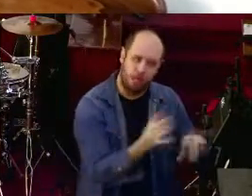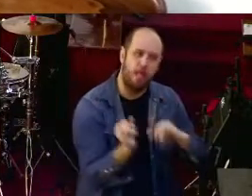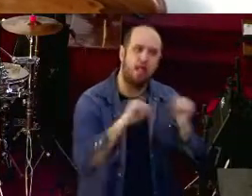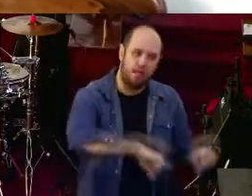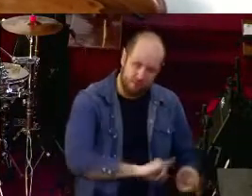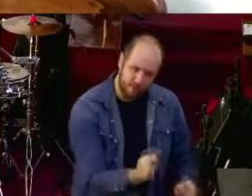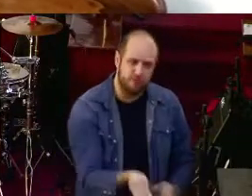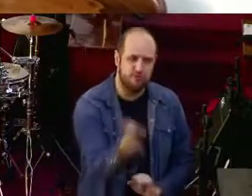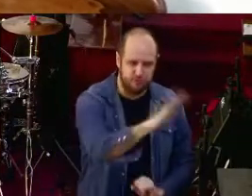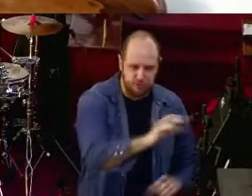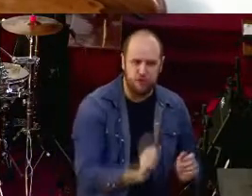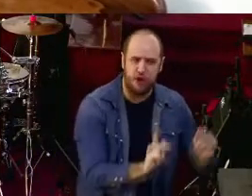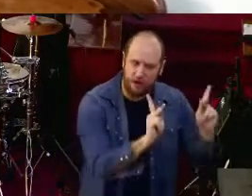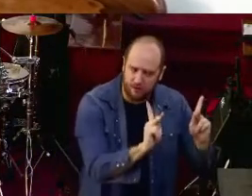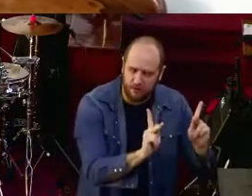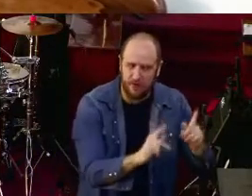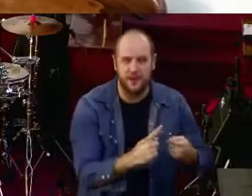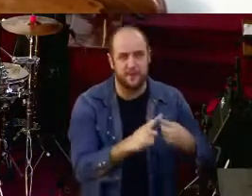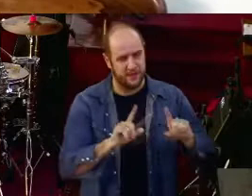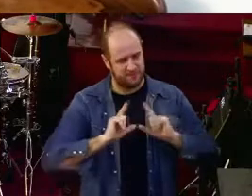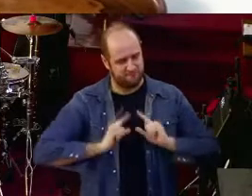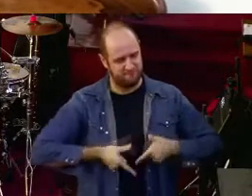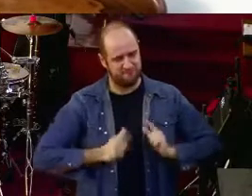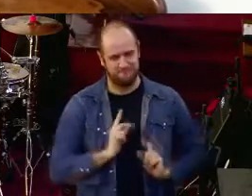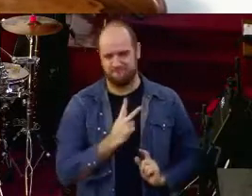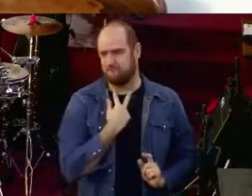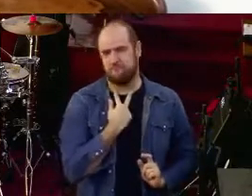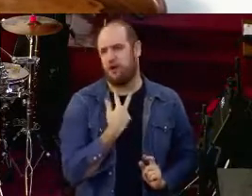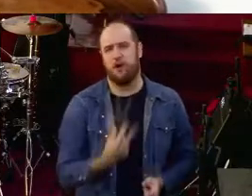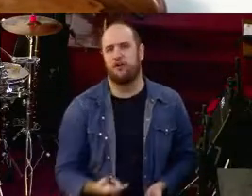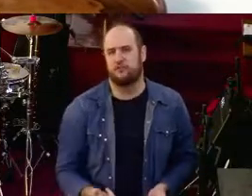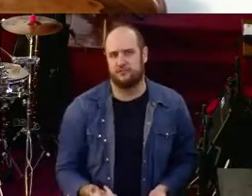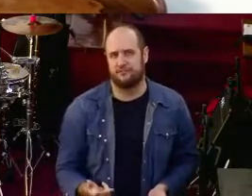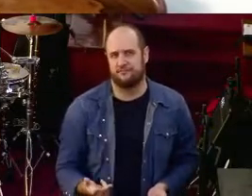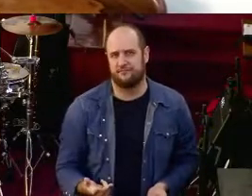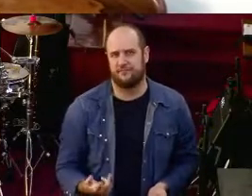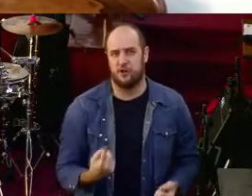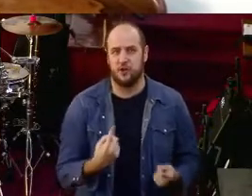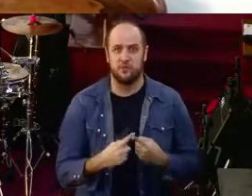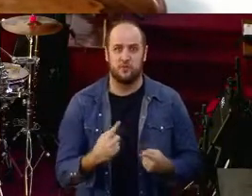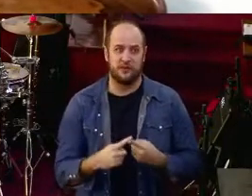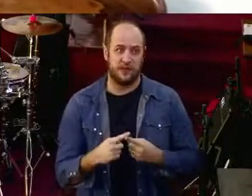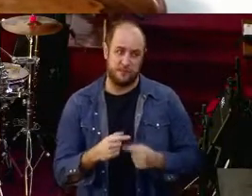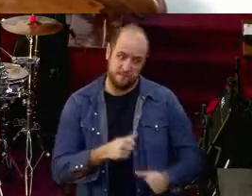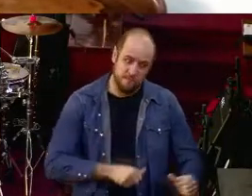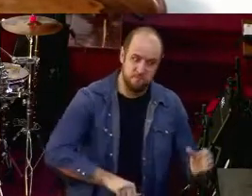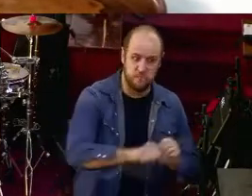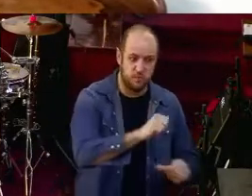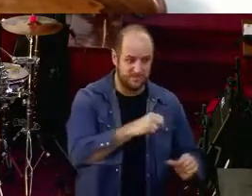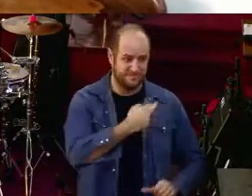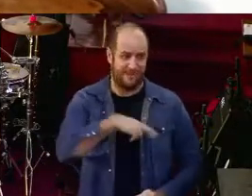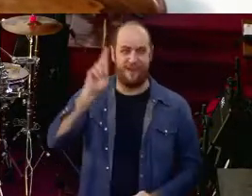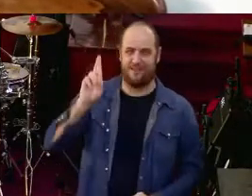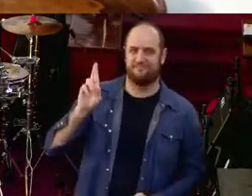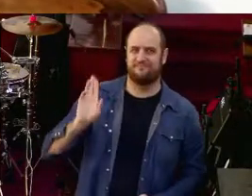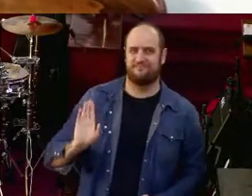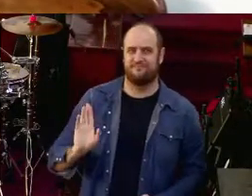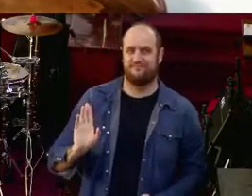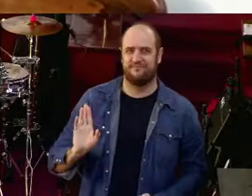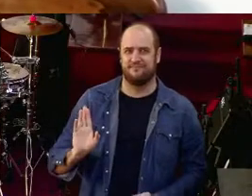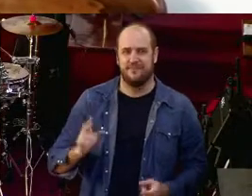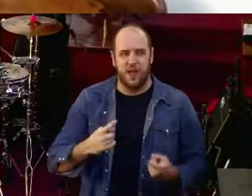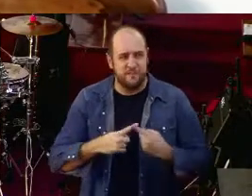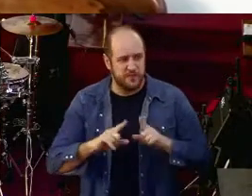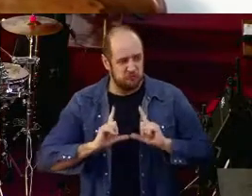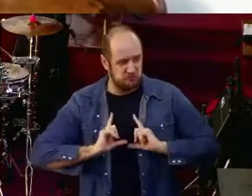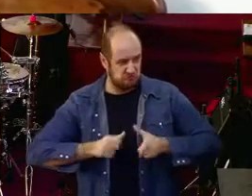outras culturas, estes são batizados para entrar no nosso judaísmo, na nossa religião. Mas nenhum